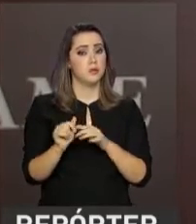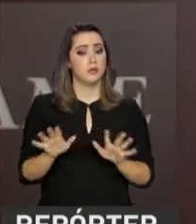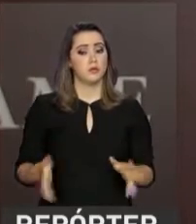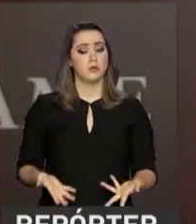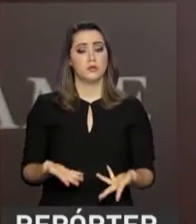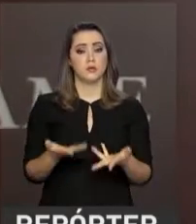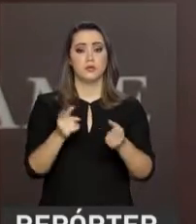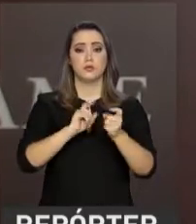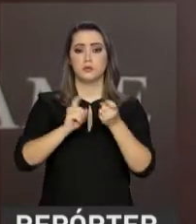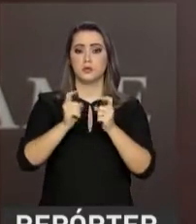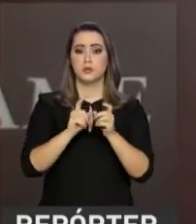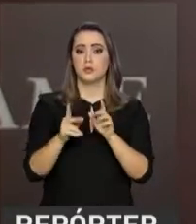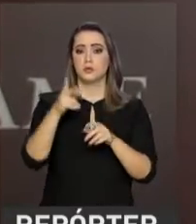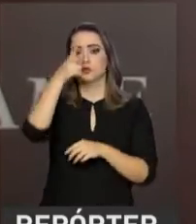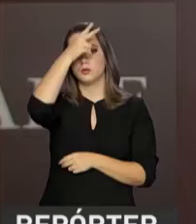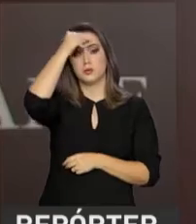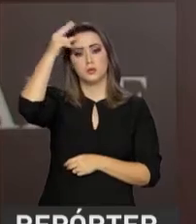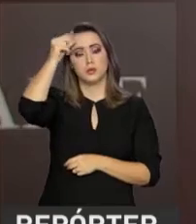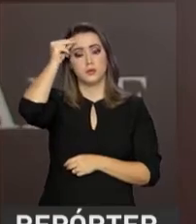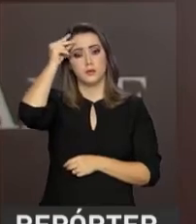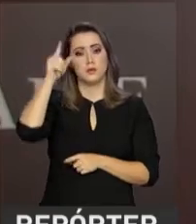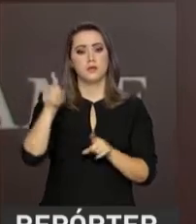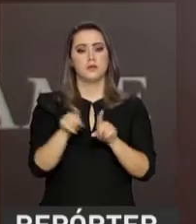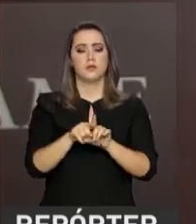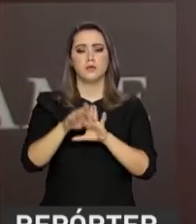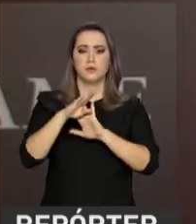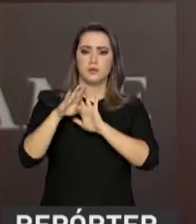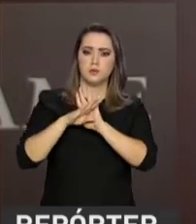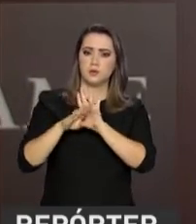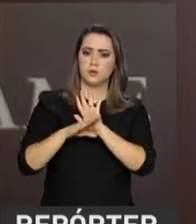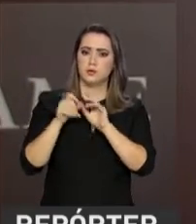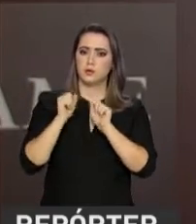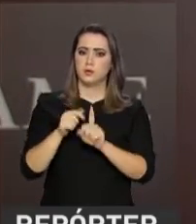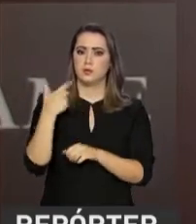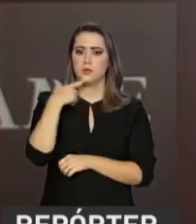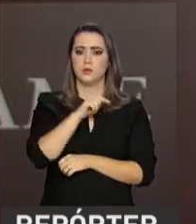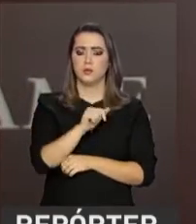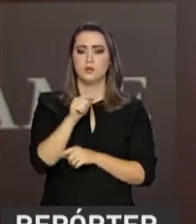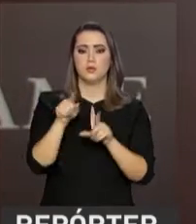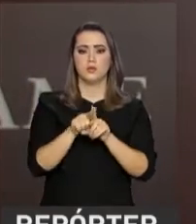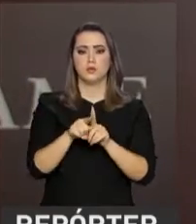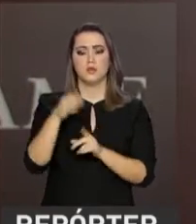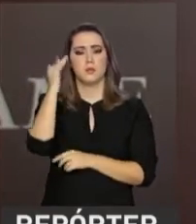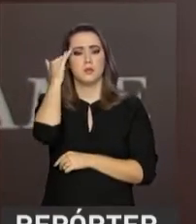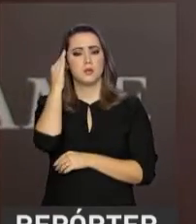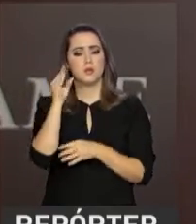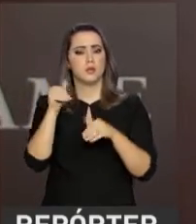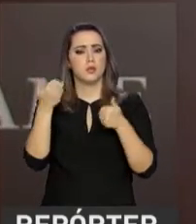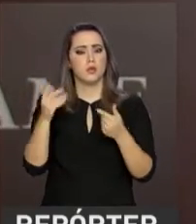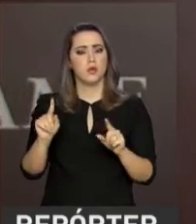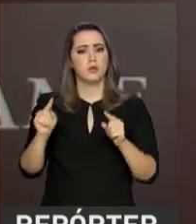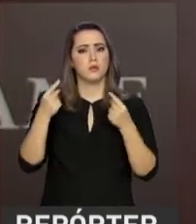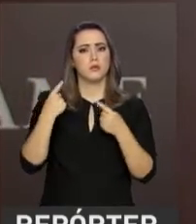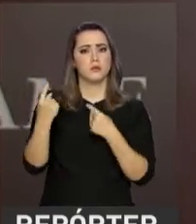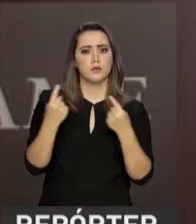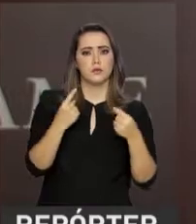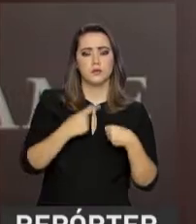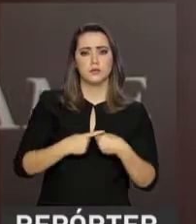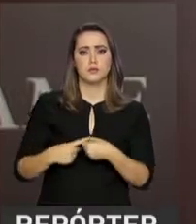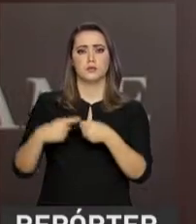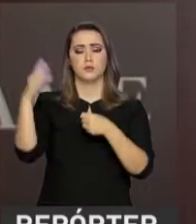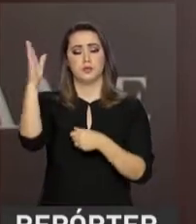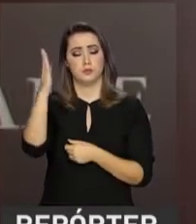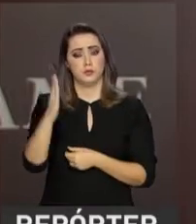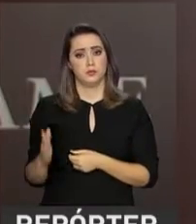gestores municipais, prefeitos e prefeitas realizem projetos para que consigamos entender o que é o desafio de cada cidade no Brasil, se